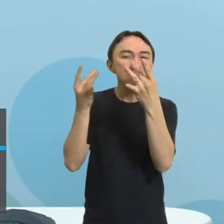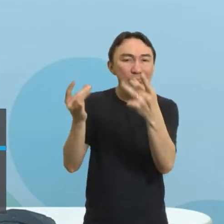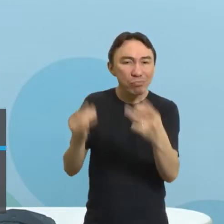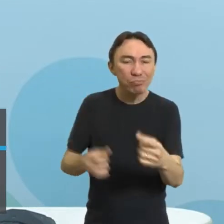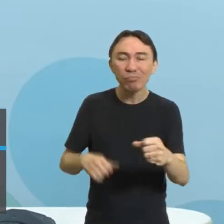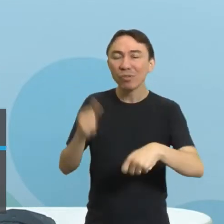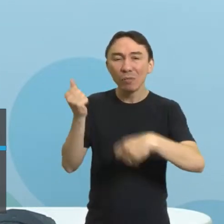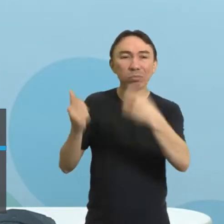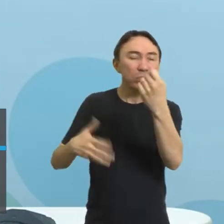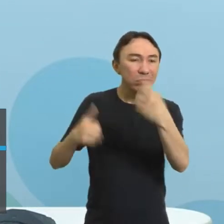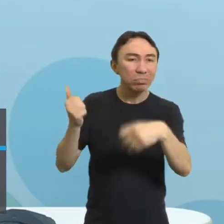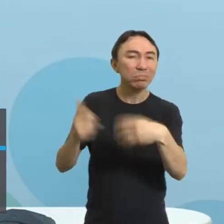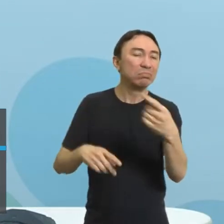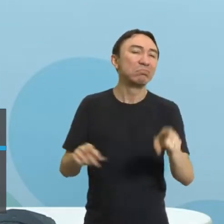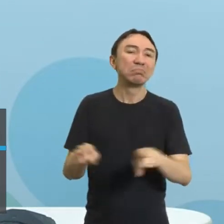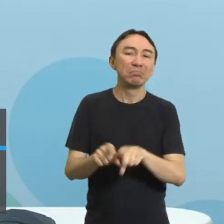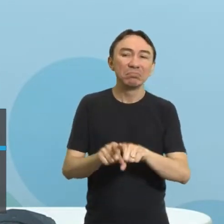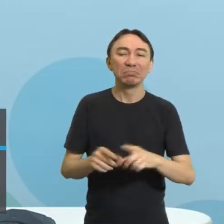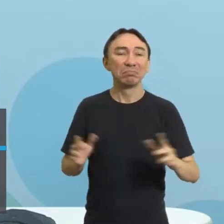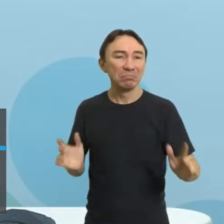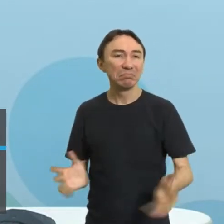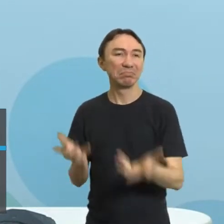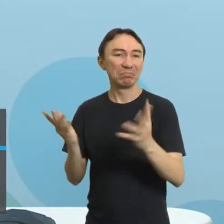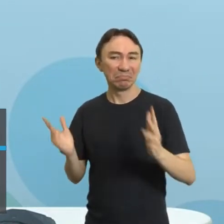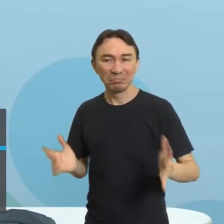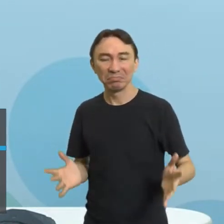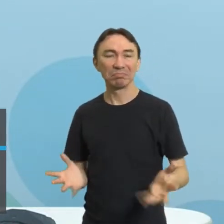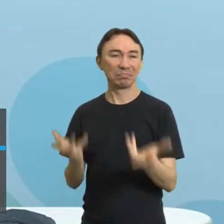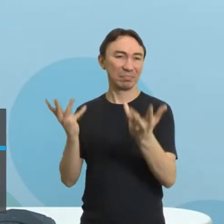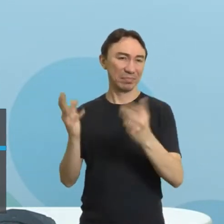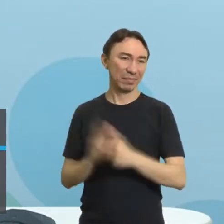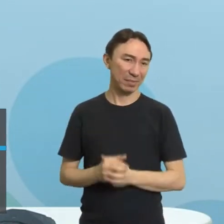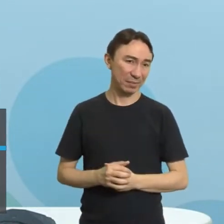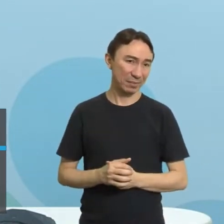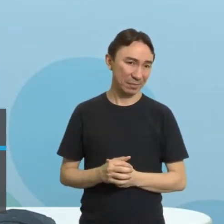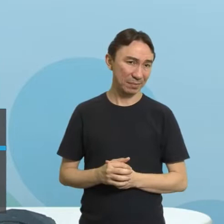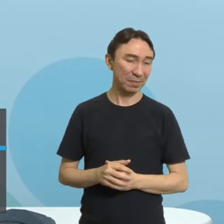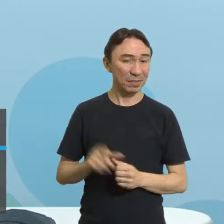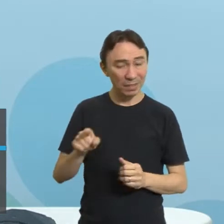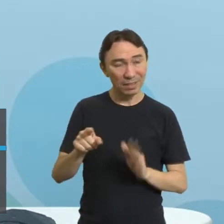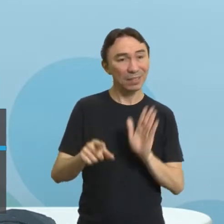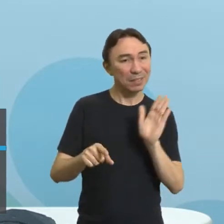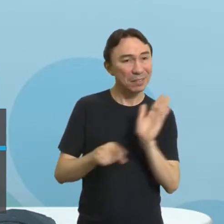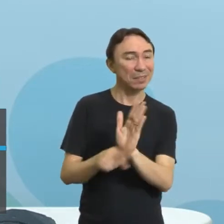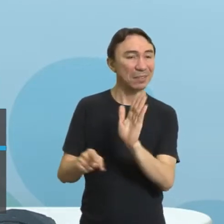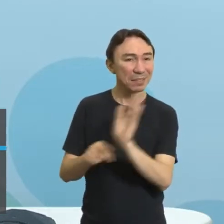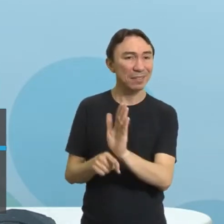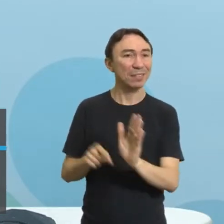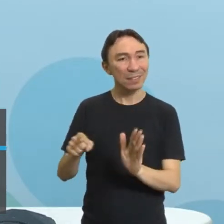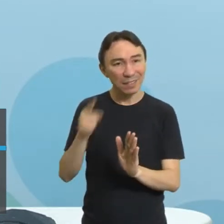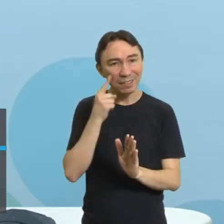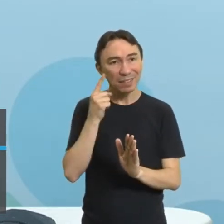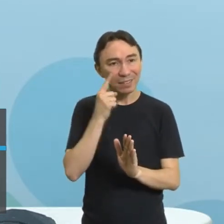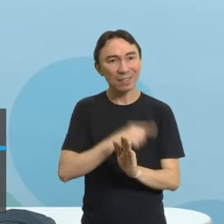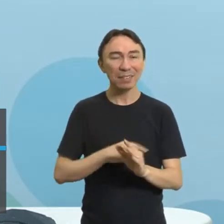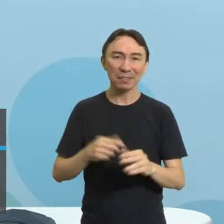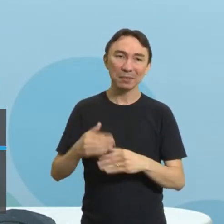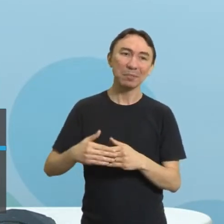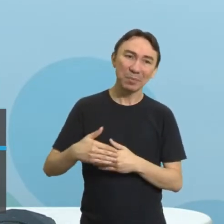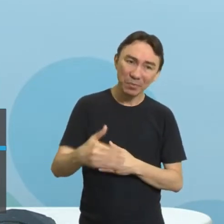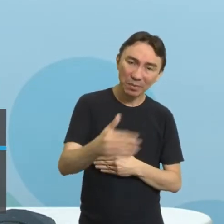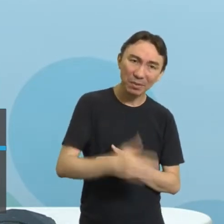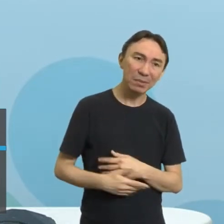o estimulará e amparar e ajudará a ser mais para frente um leitor autônomo e